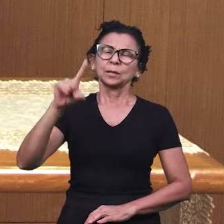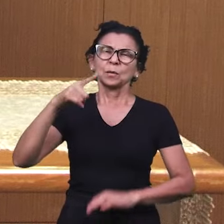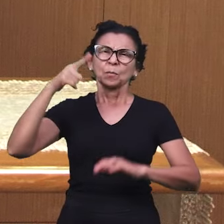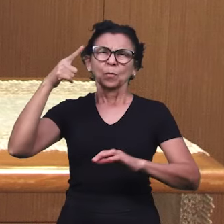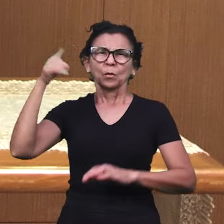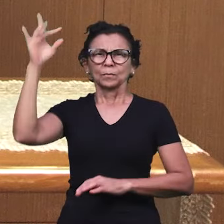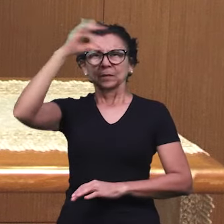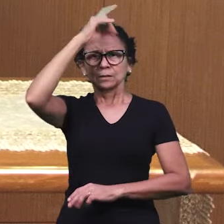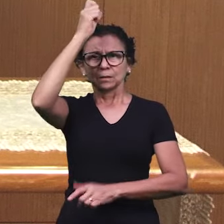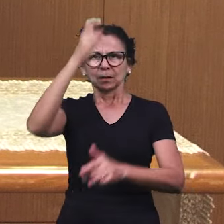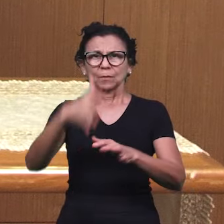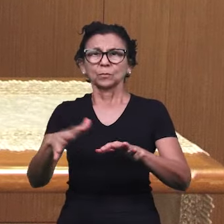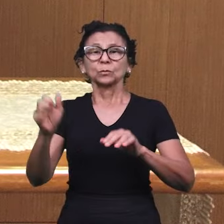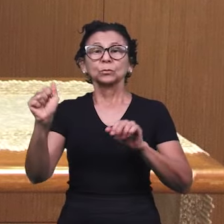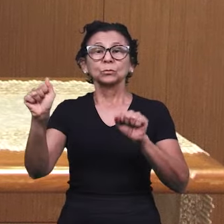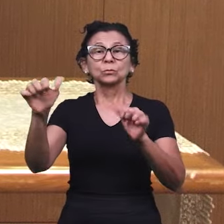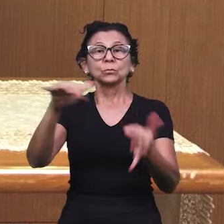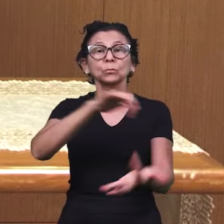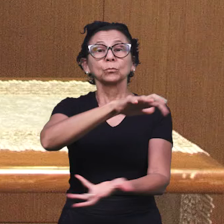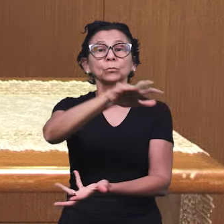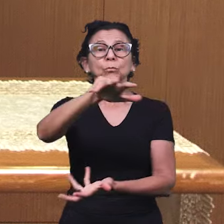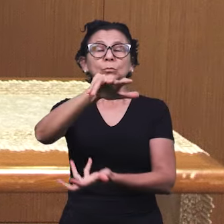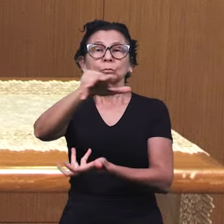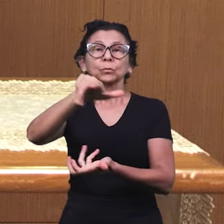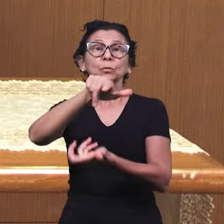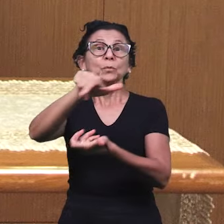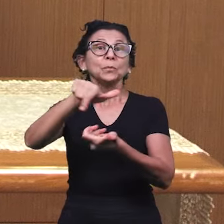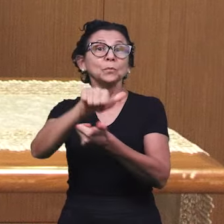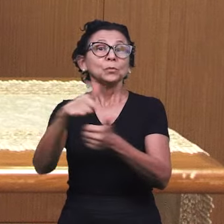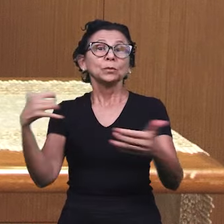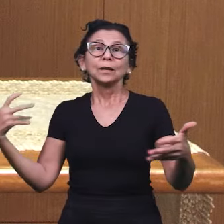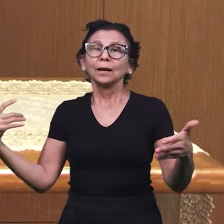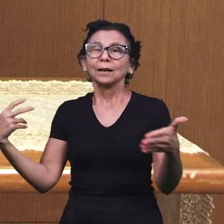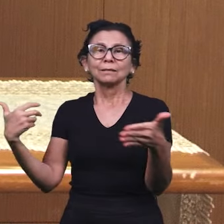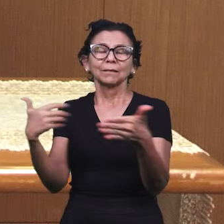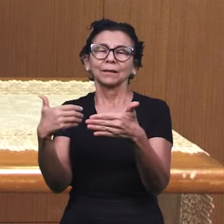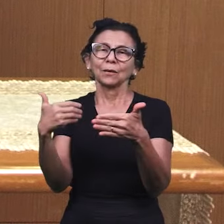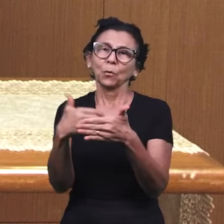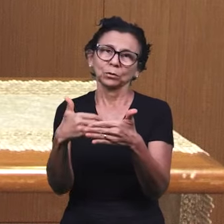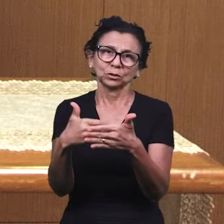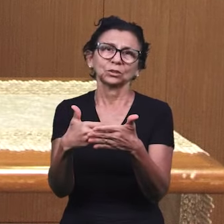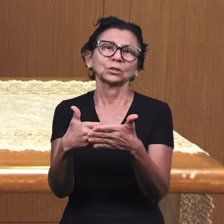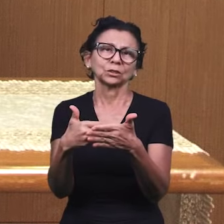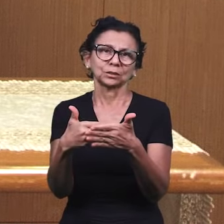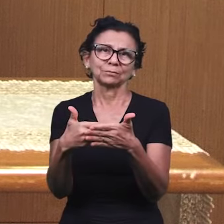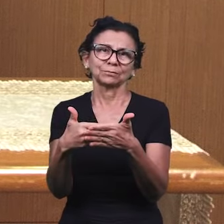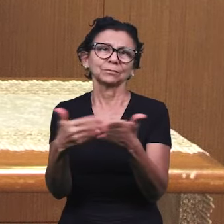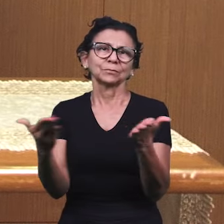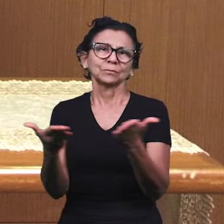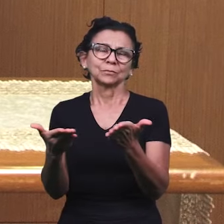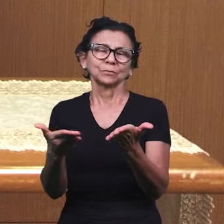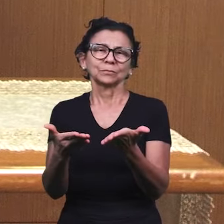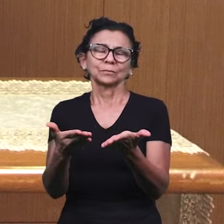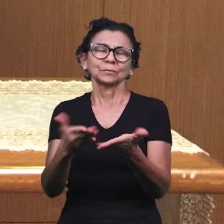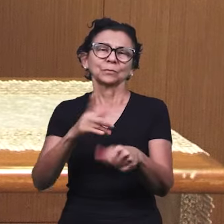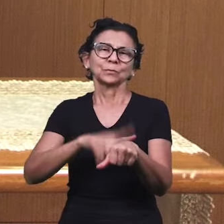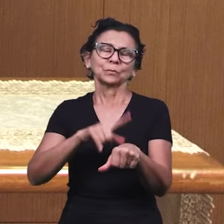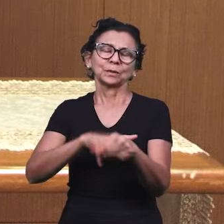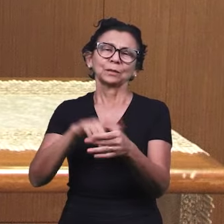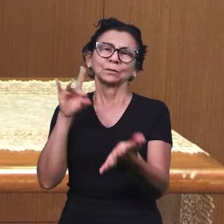Né? Foi um grande avivamento até para esse momento que nós estamos vivendo.